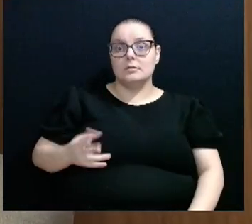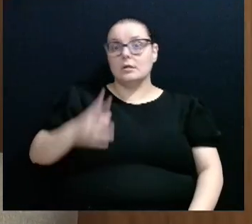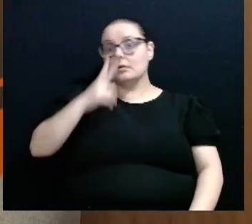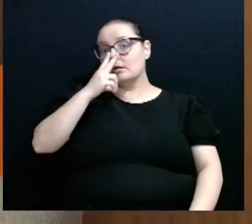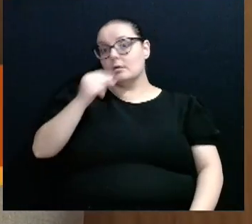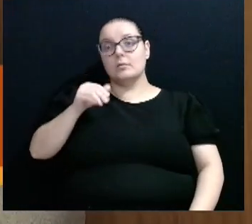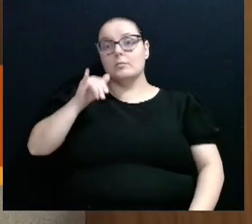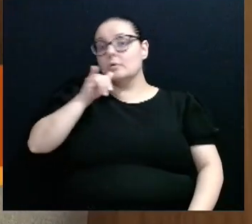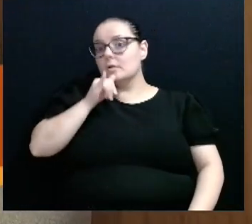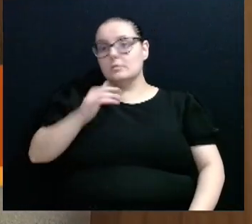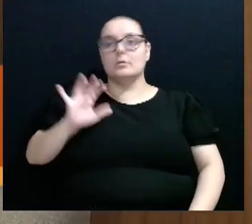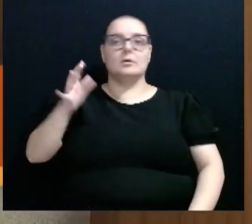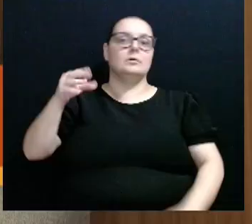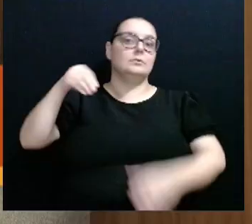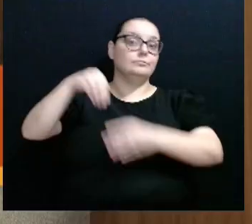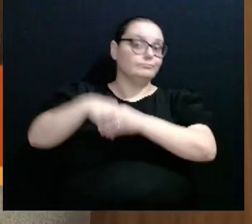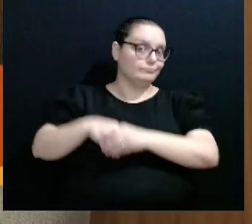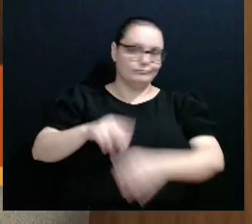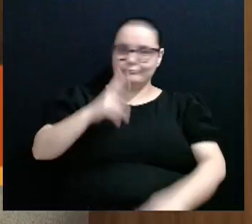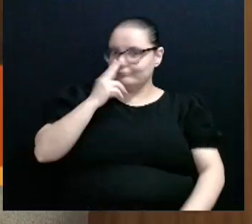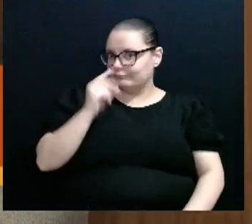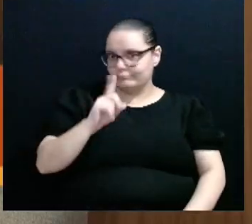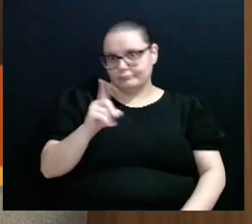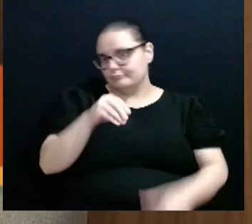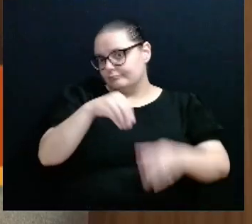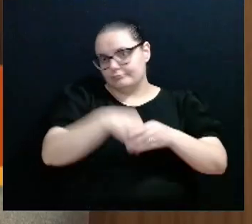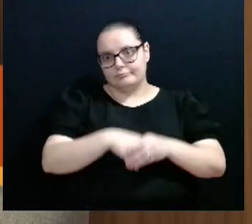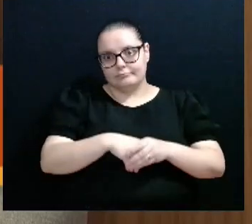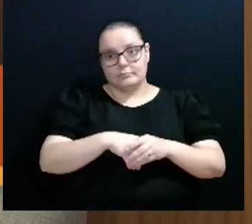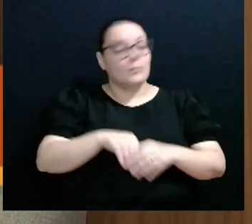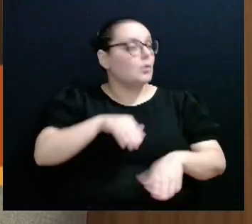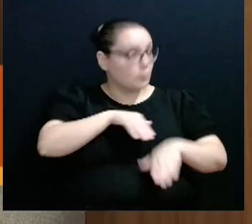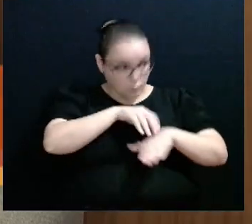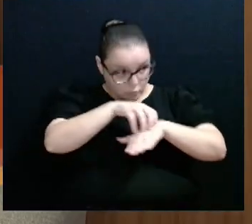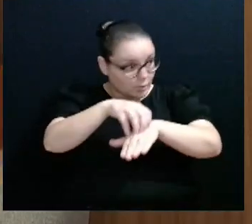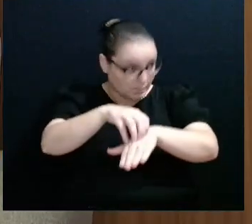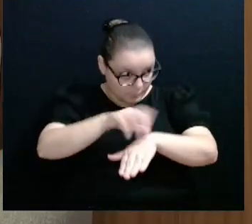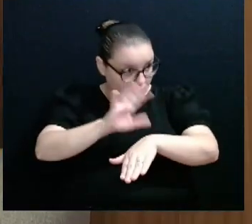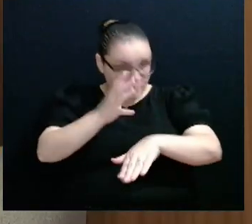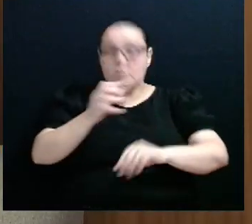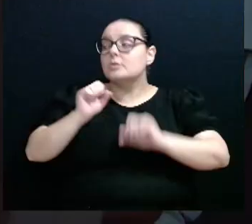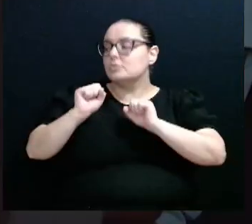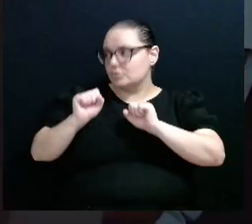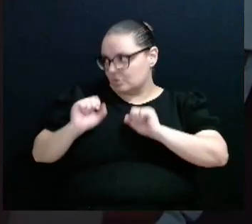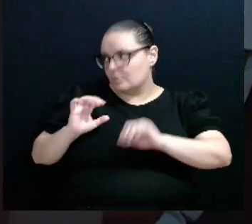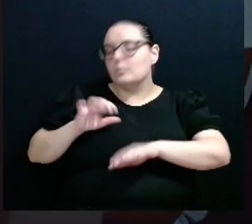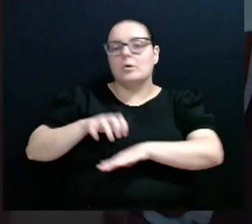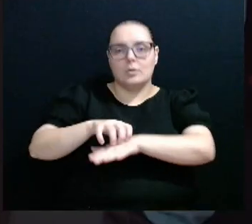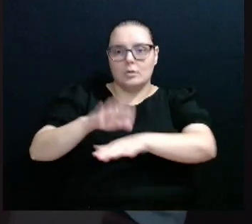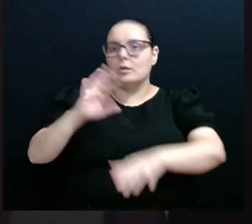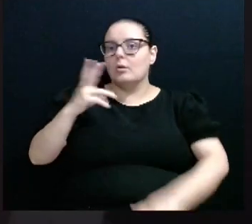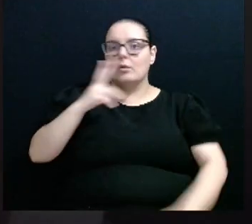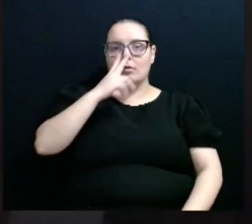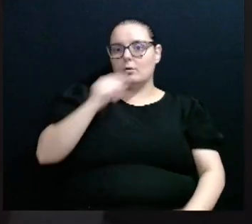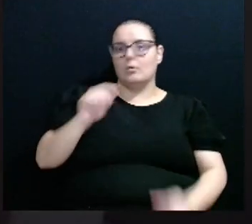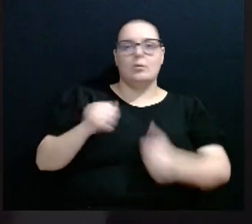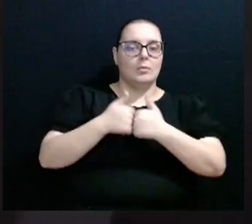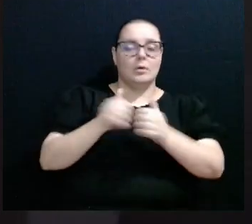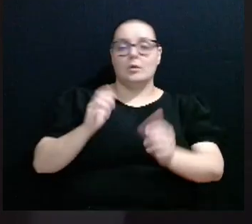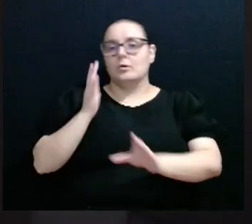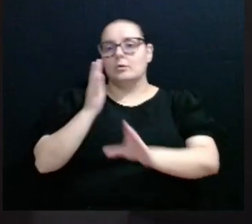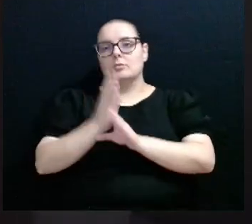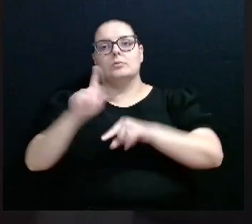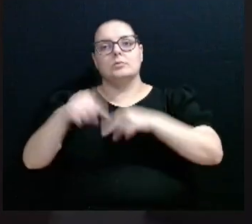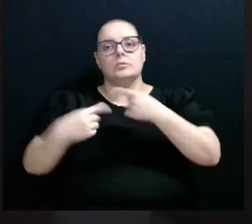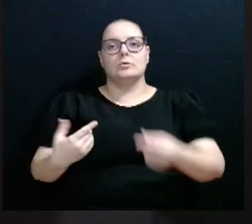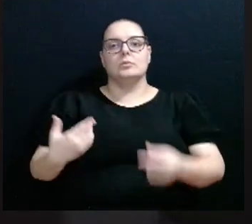van. E não é necessariamente No dentro da. caminho já No acontece. caminho já acontece. O ônibus, a van, encontra outros coleguinhas ali, por